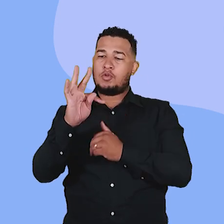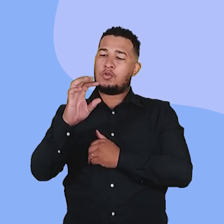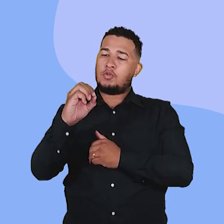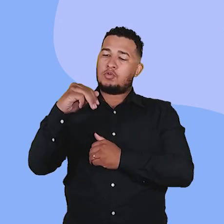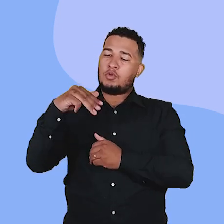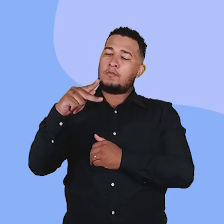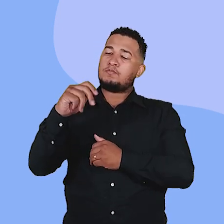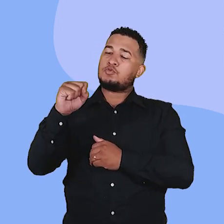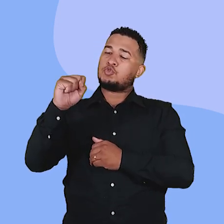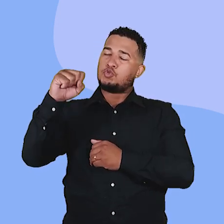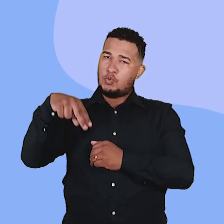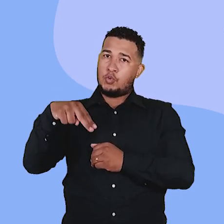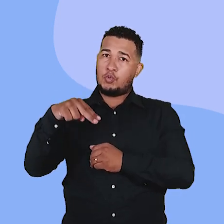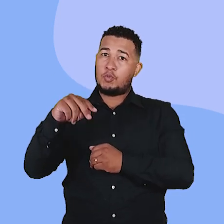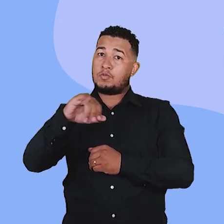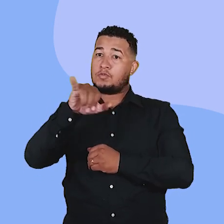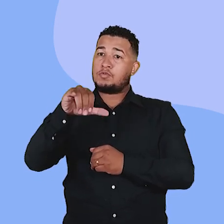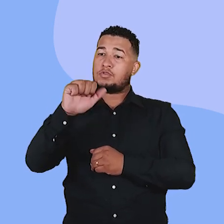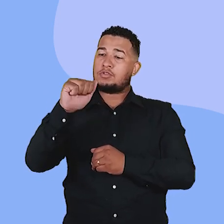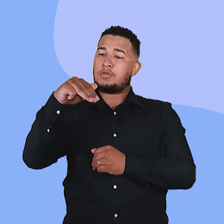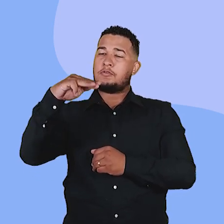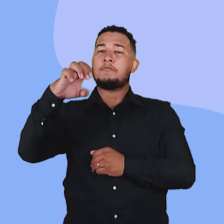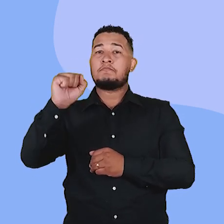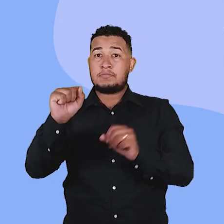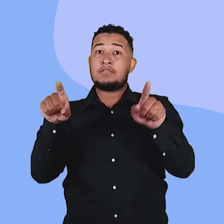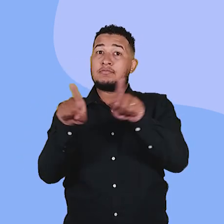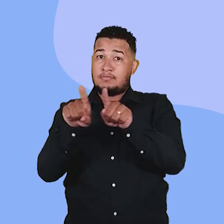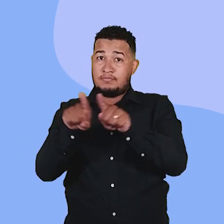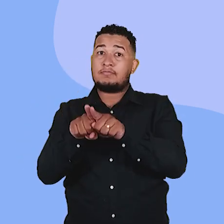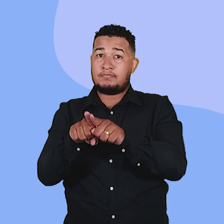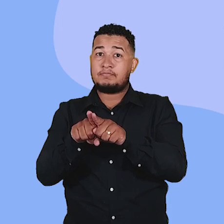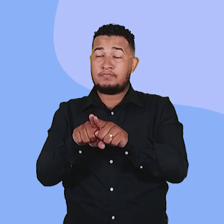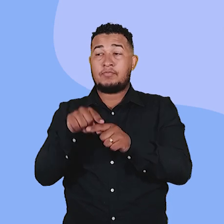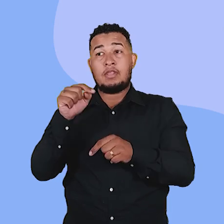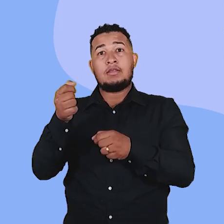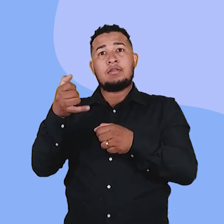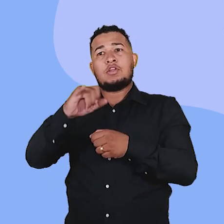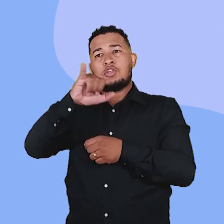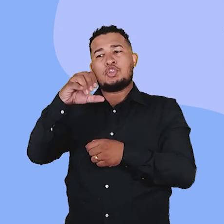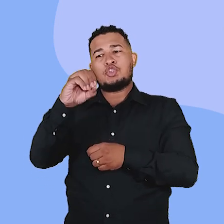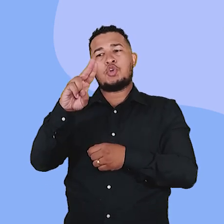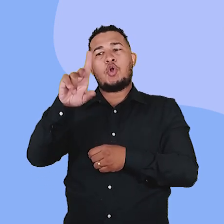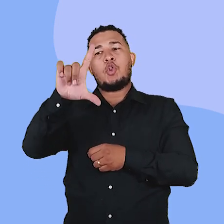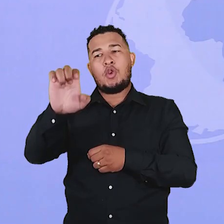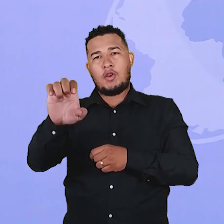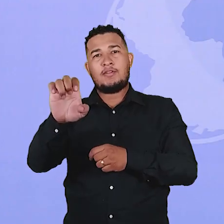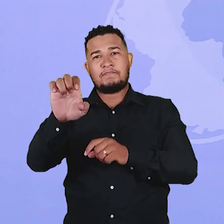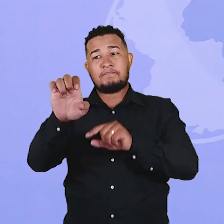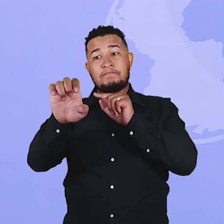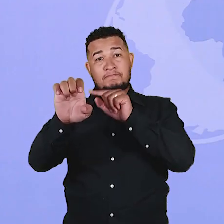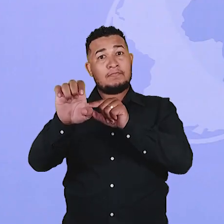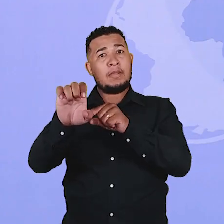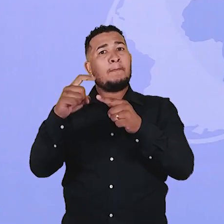Joseph Mayer e James Joule. E é interessante esse nome Joule, que é ele que vai dar o nome à unidade de